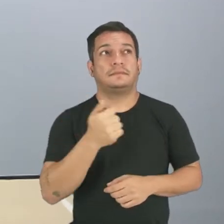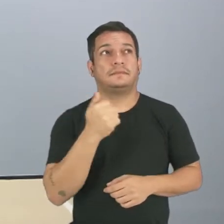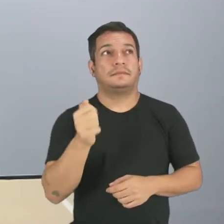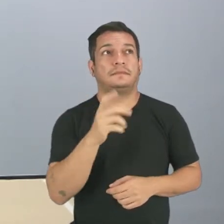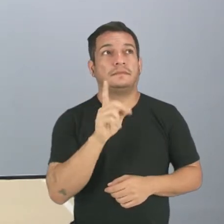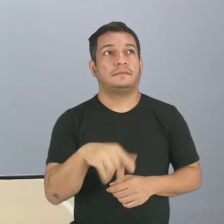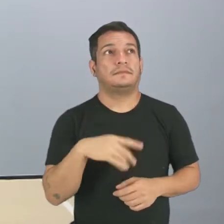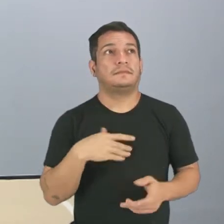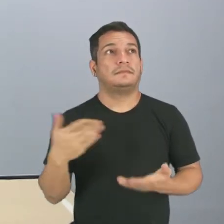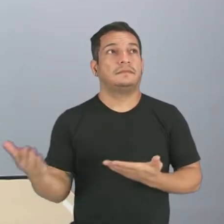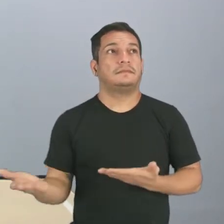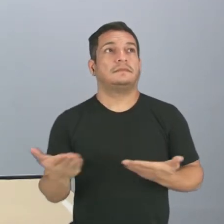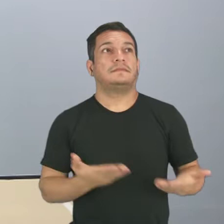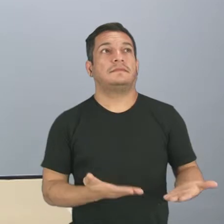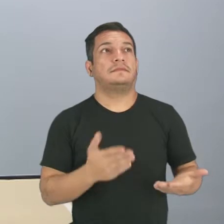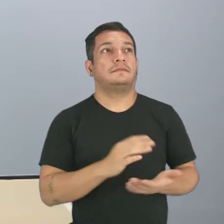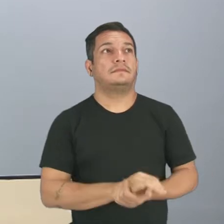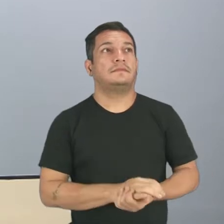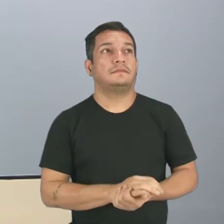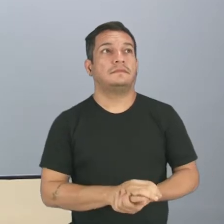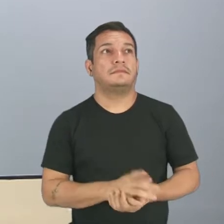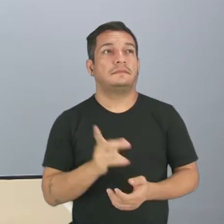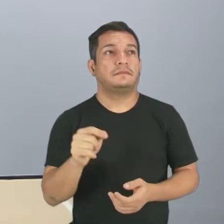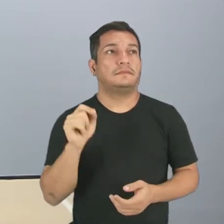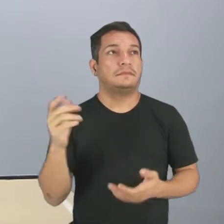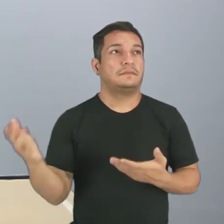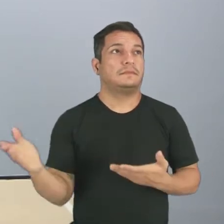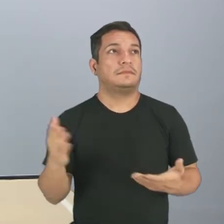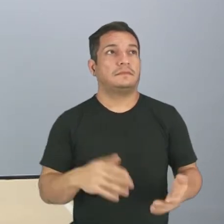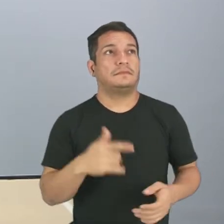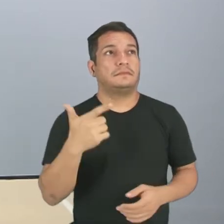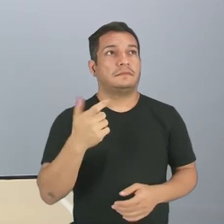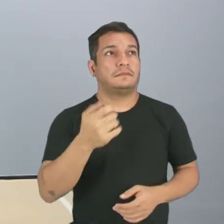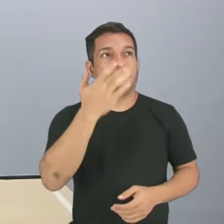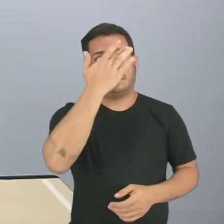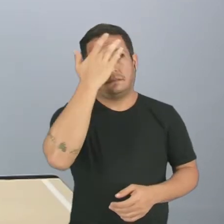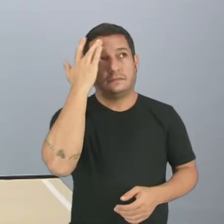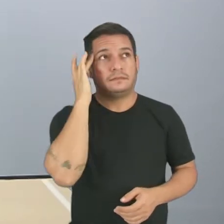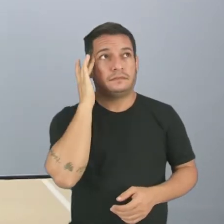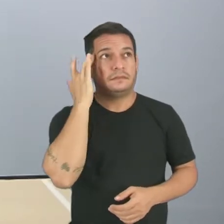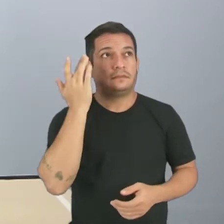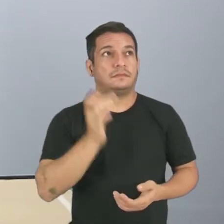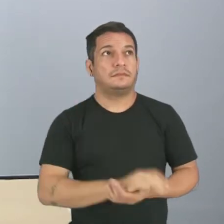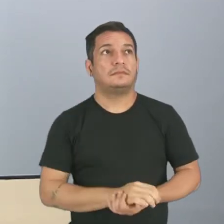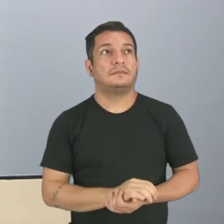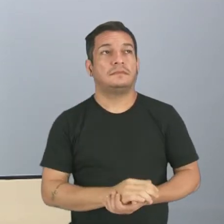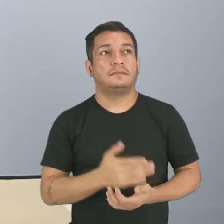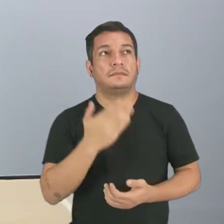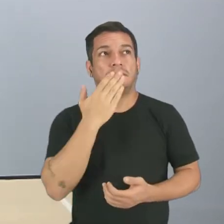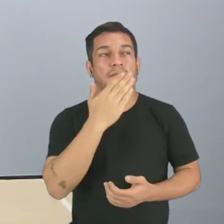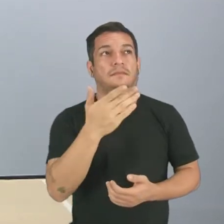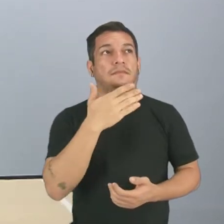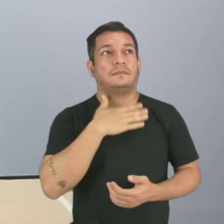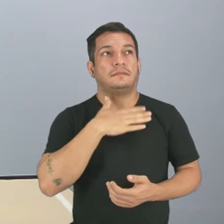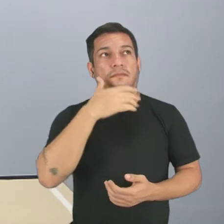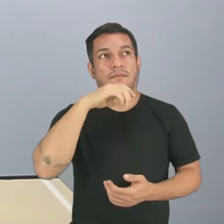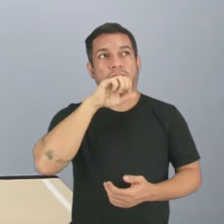seus convidados. Ele iria convidar 20 pessoas. Pediu que a sua